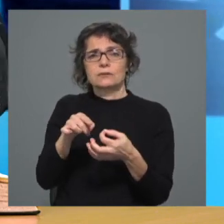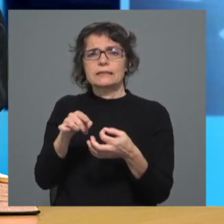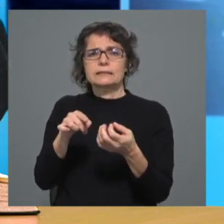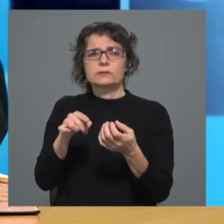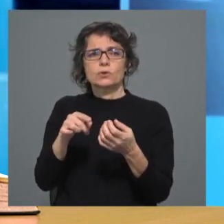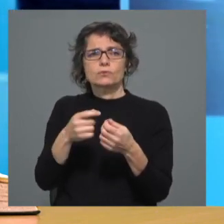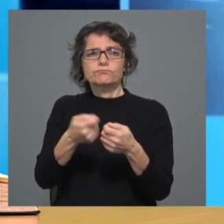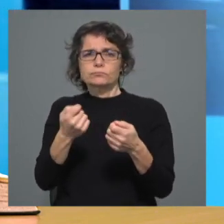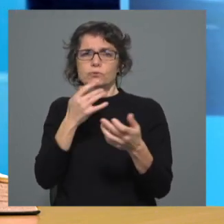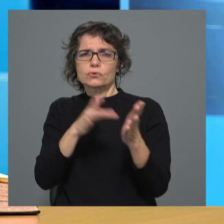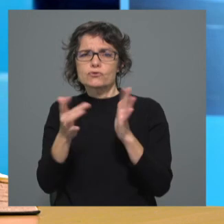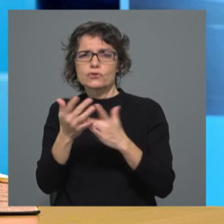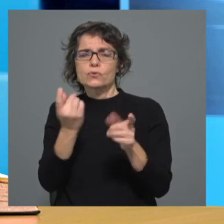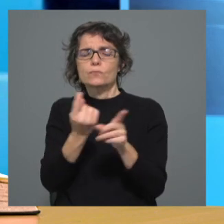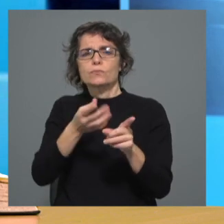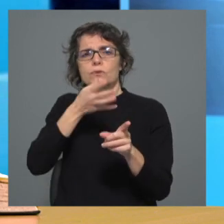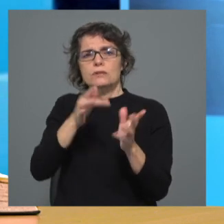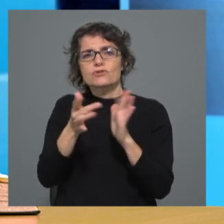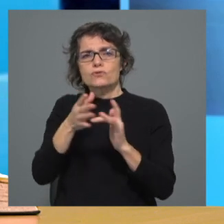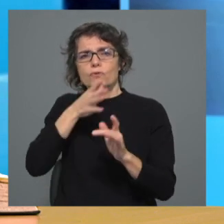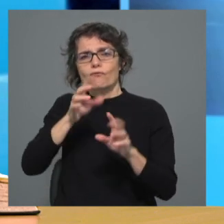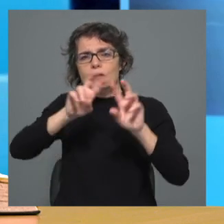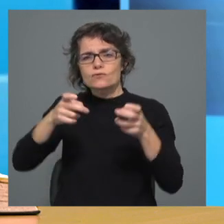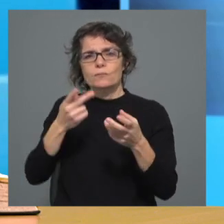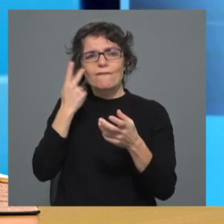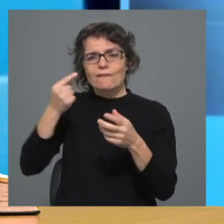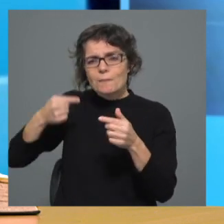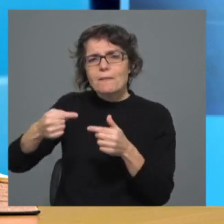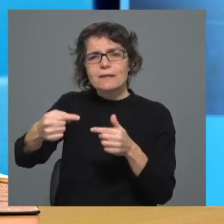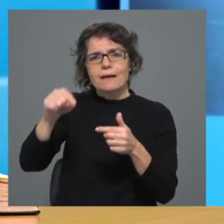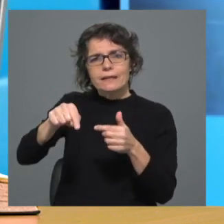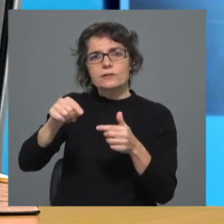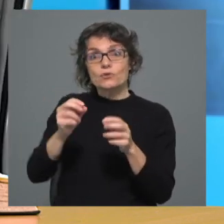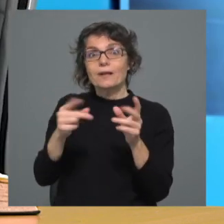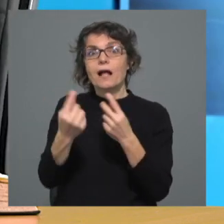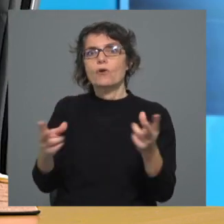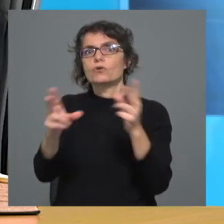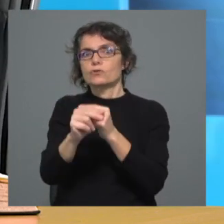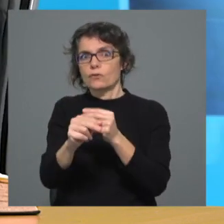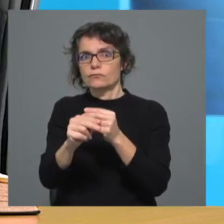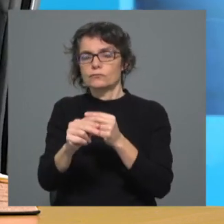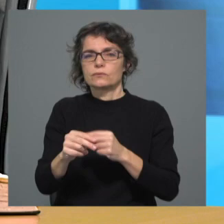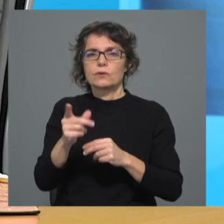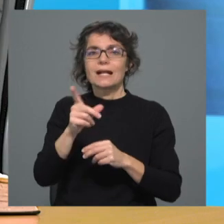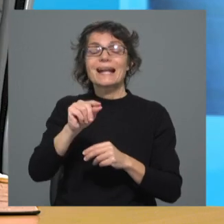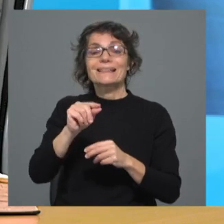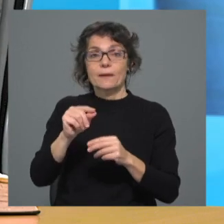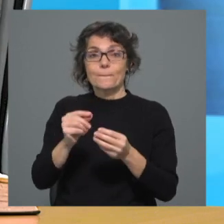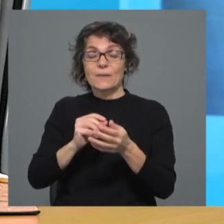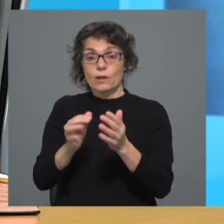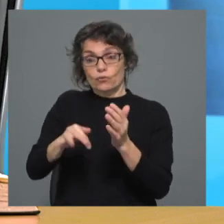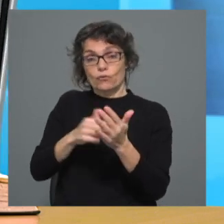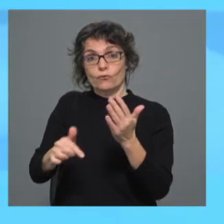às problemáticas vivenciais. E termina o Evangelho com uma coisa que também me parece muito interessante, é o chamamento e o